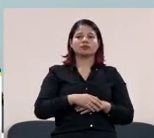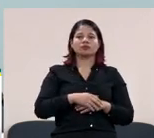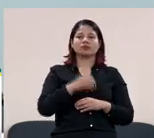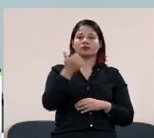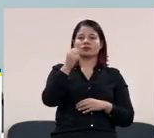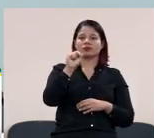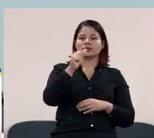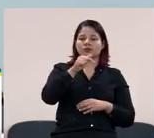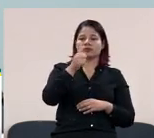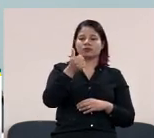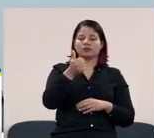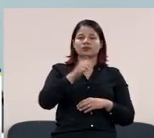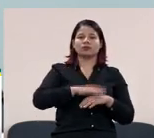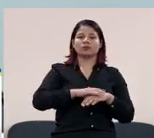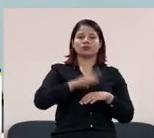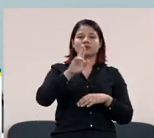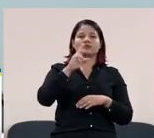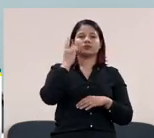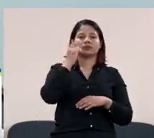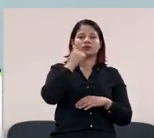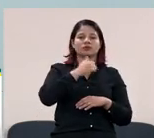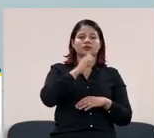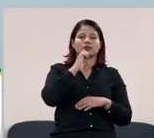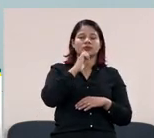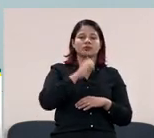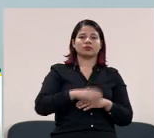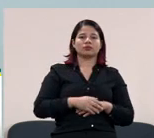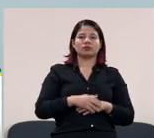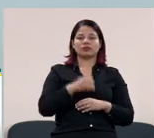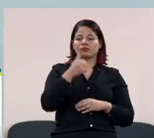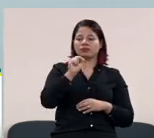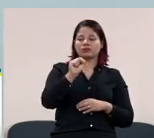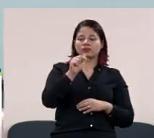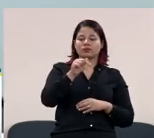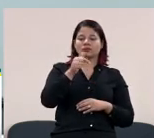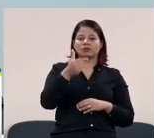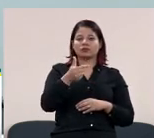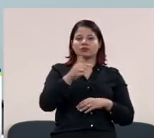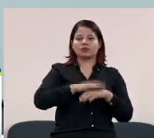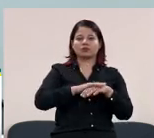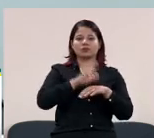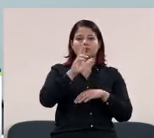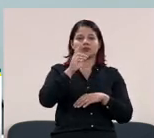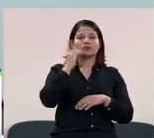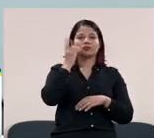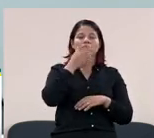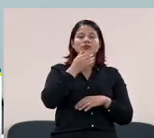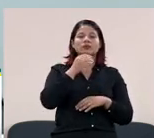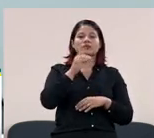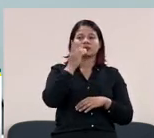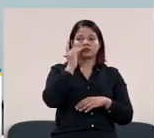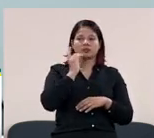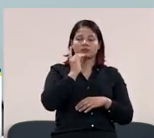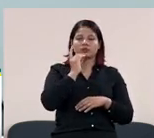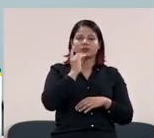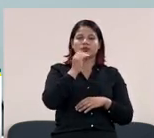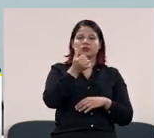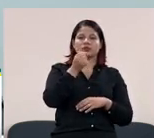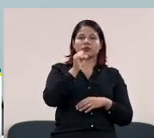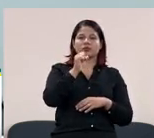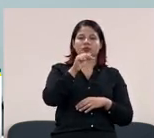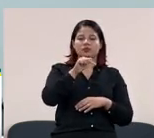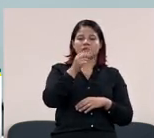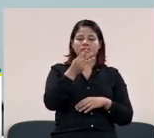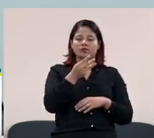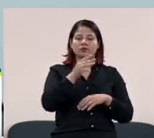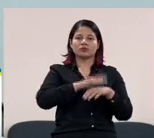indicação 1871, de autoria da deputada Edna Alzeia, indicação 1872, de autoria do deputado Diogo Senho, indicação 1873,